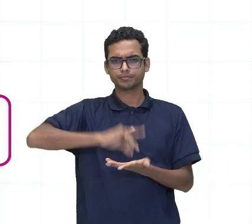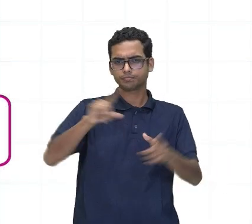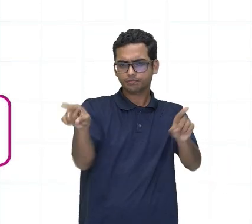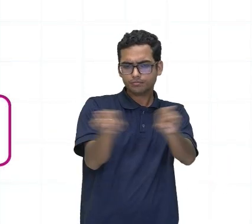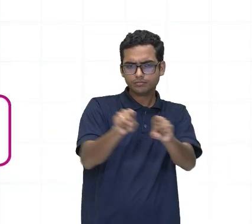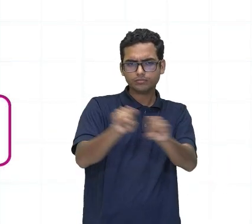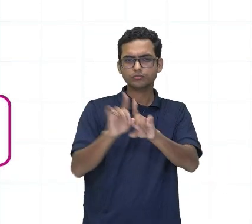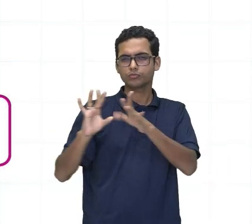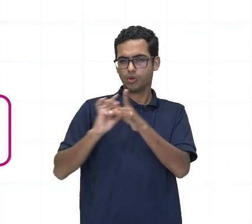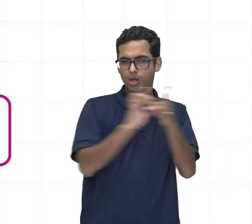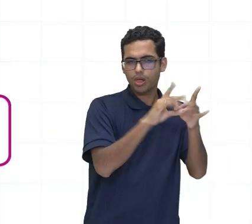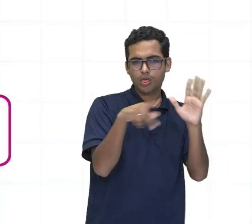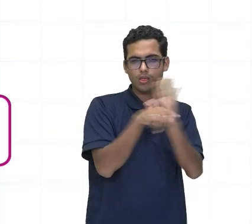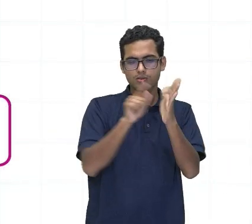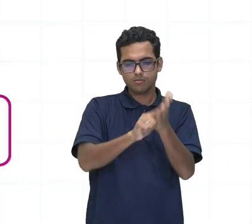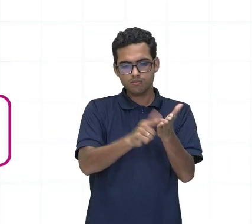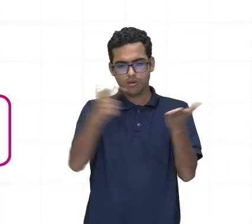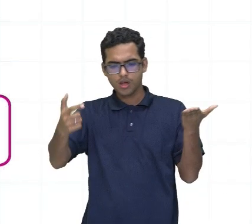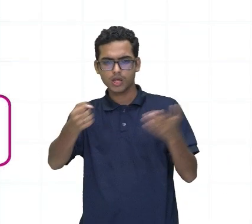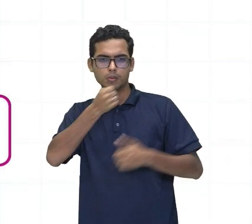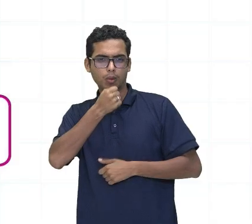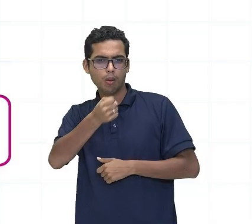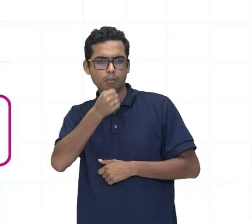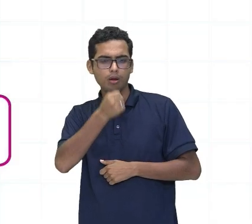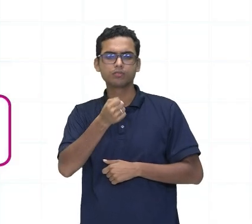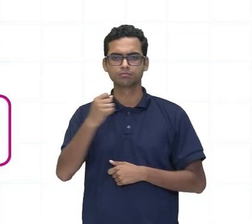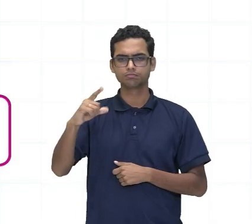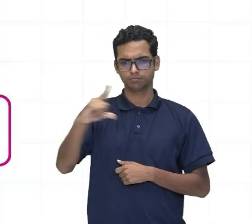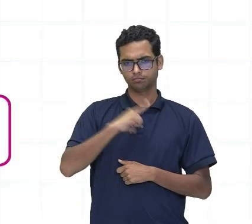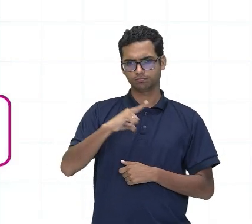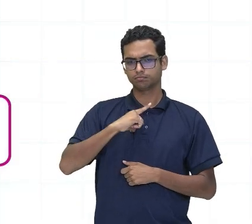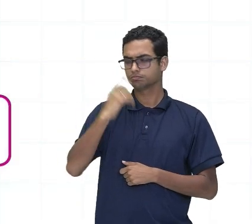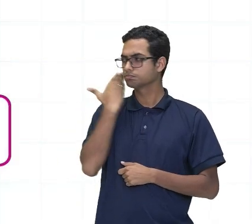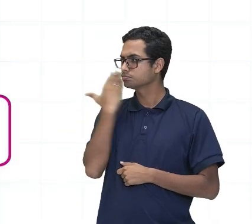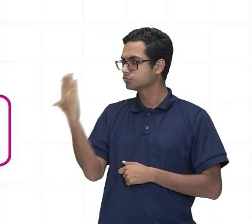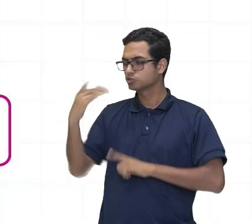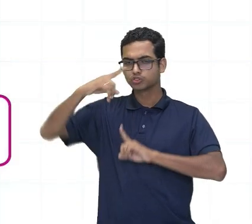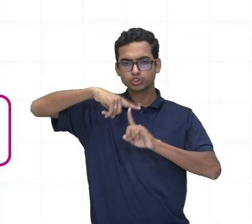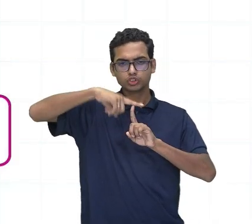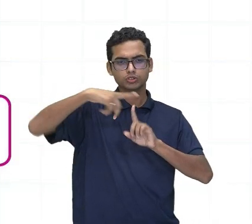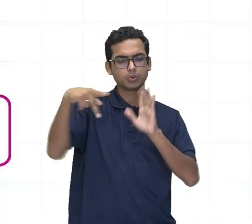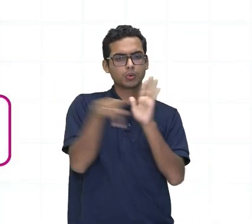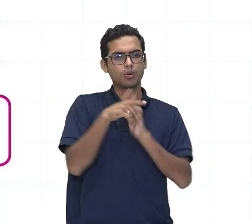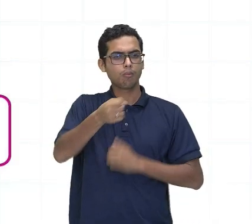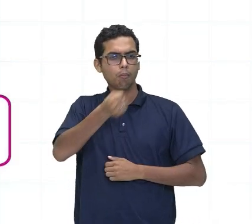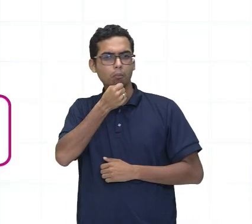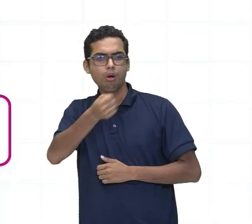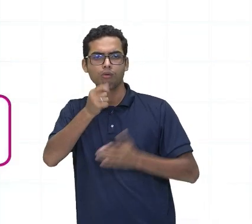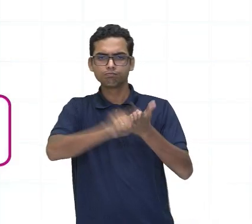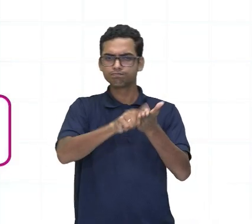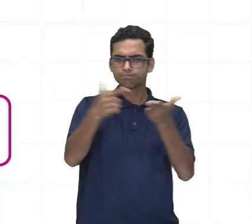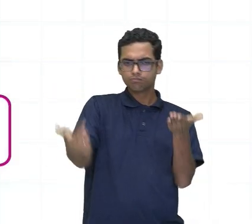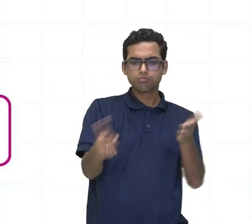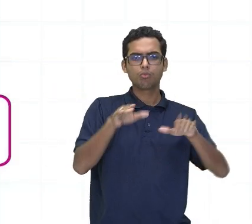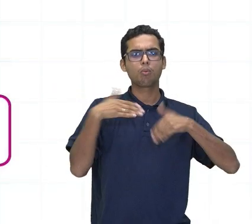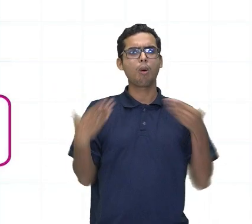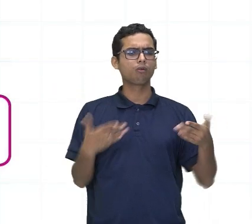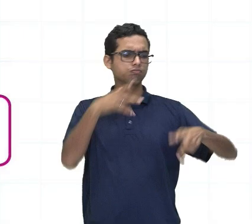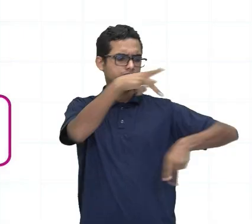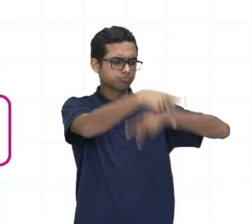ele abrange bastante o público, tá? Então, ele é um gênero reportagem. Qual o público,